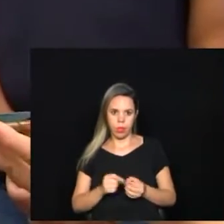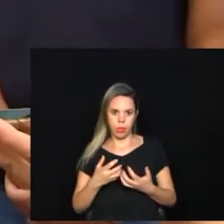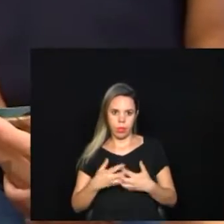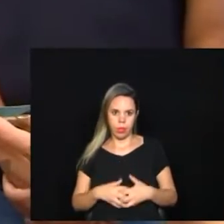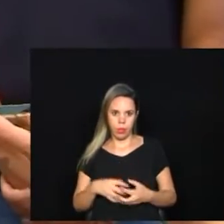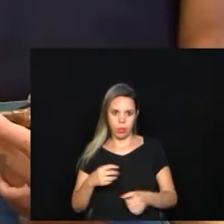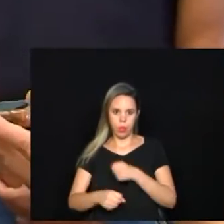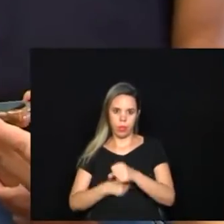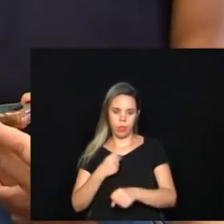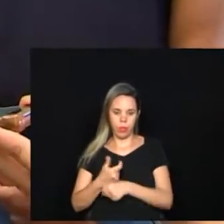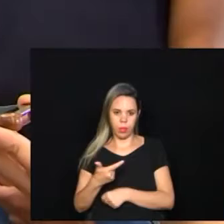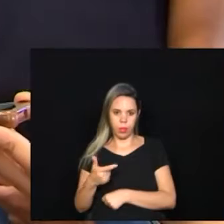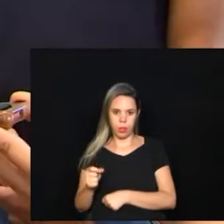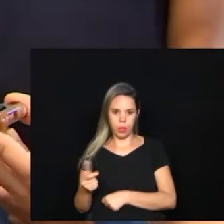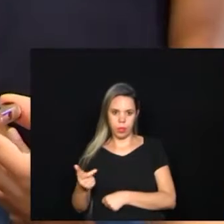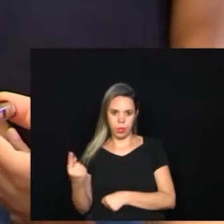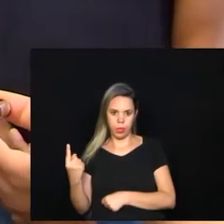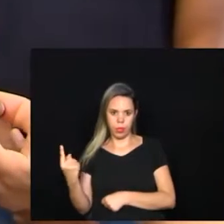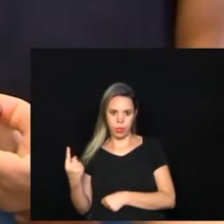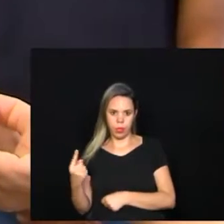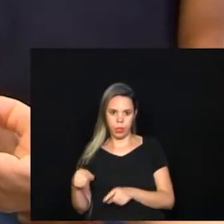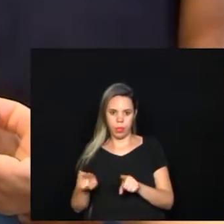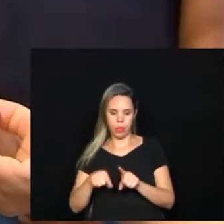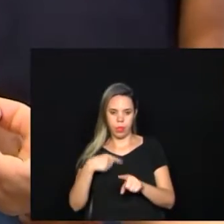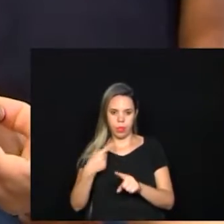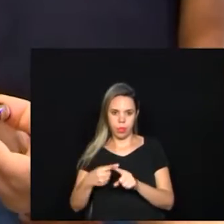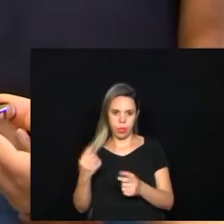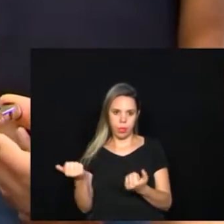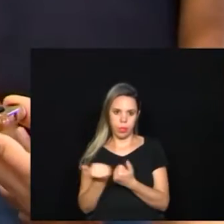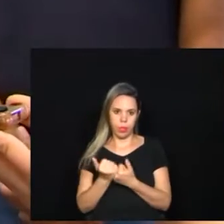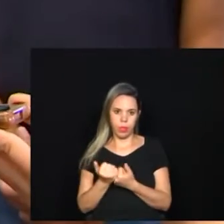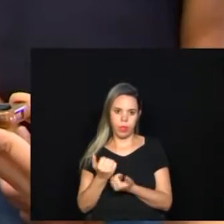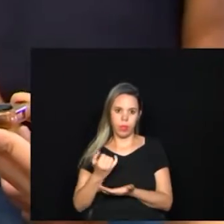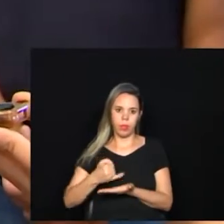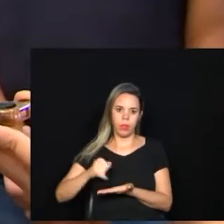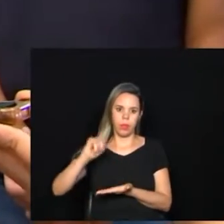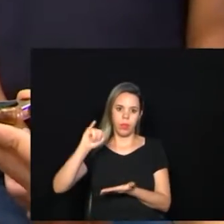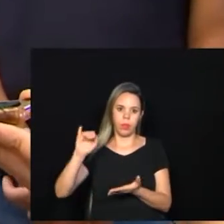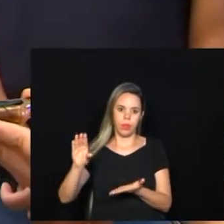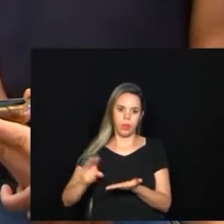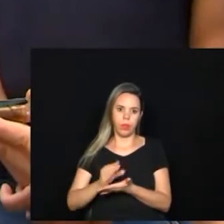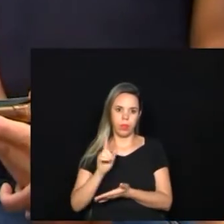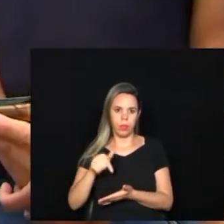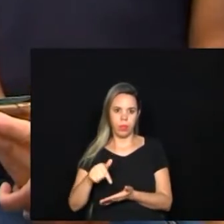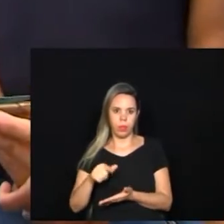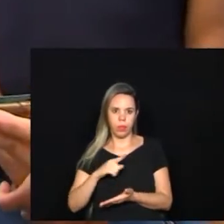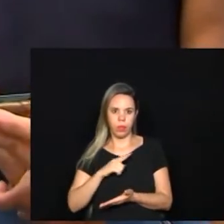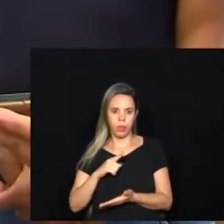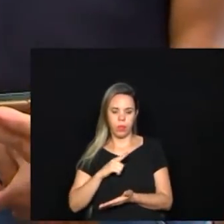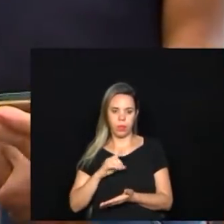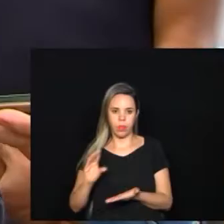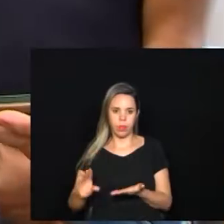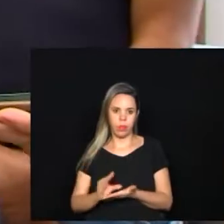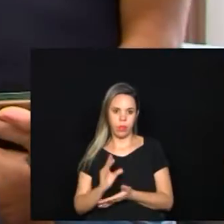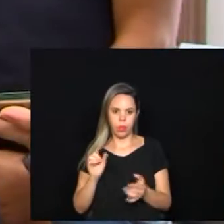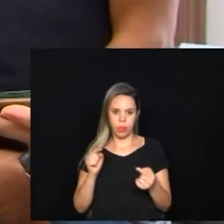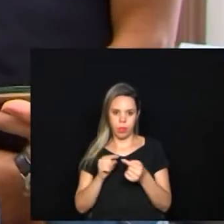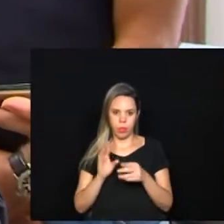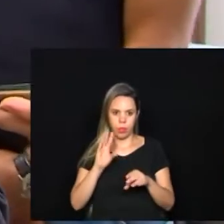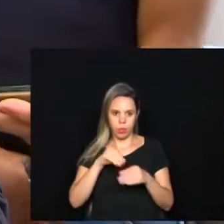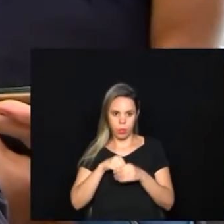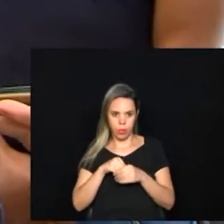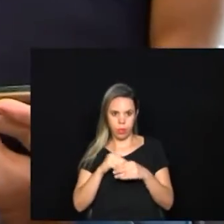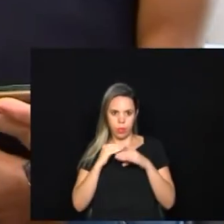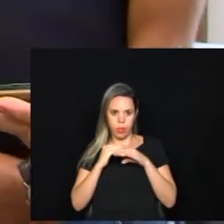executado no ano de 2021, mais uma reposição inflacionária, com isso a gente tem um orçamento dentro